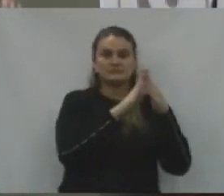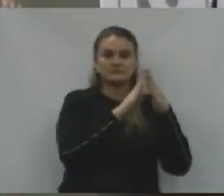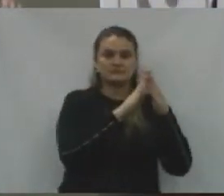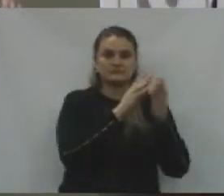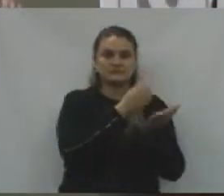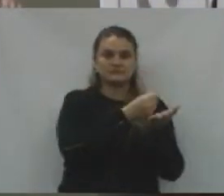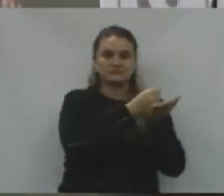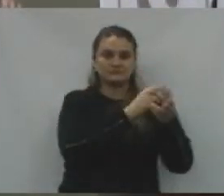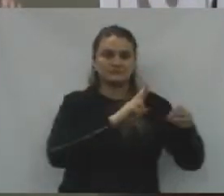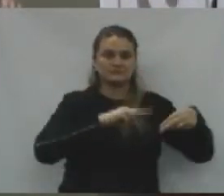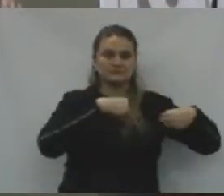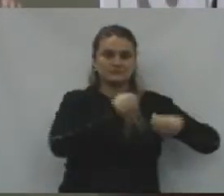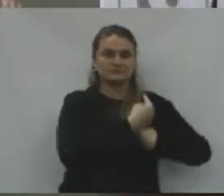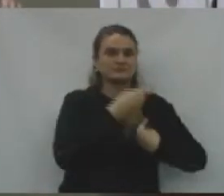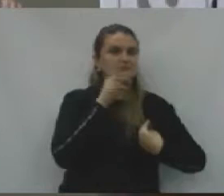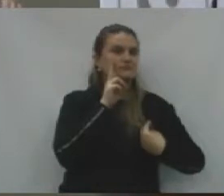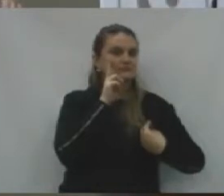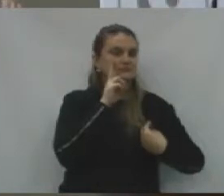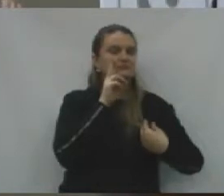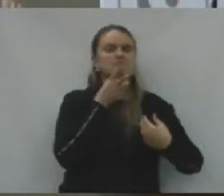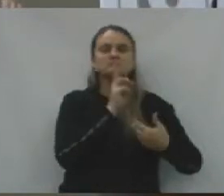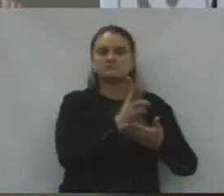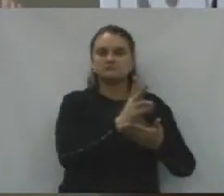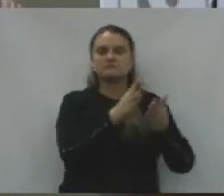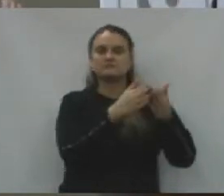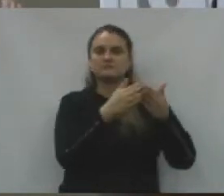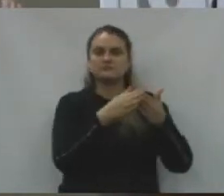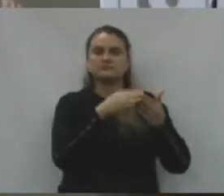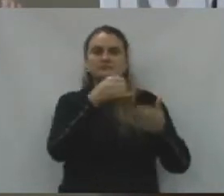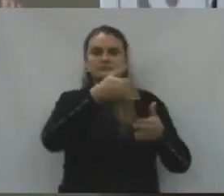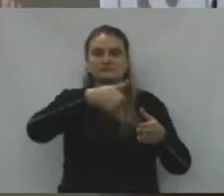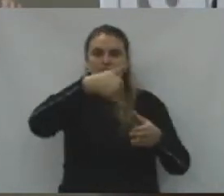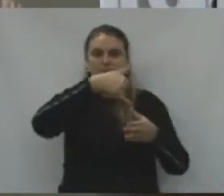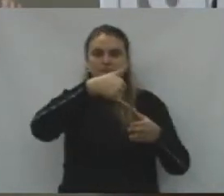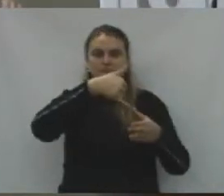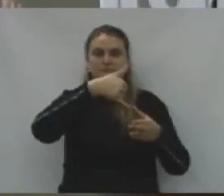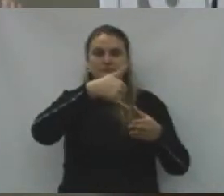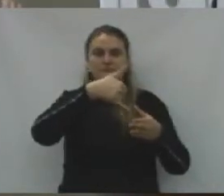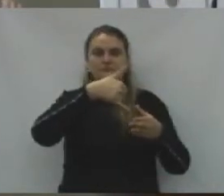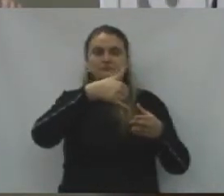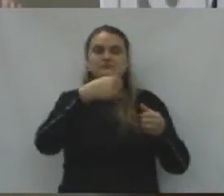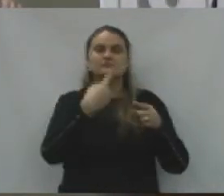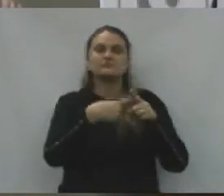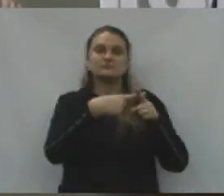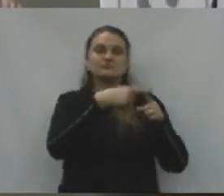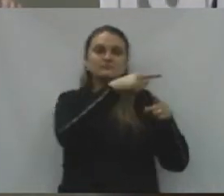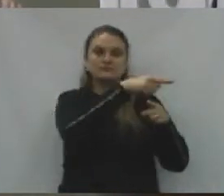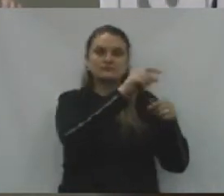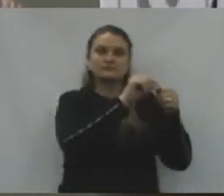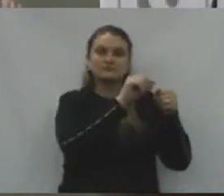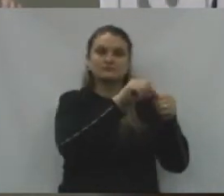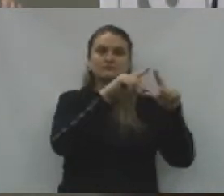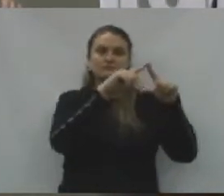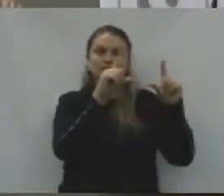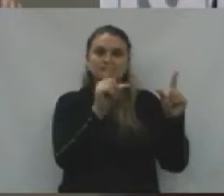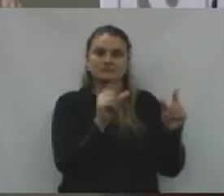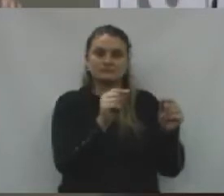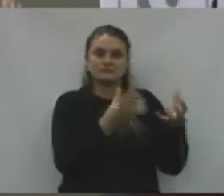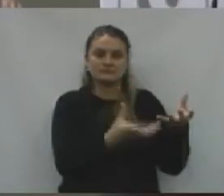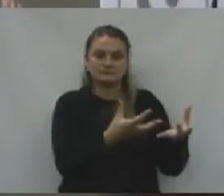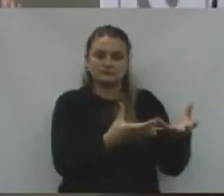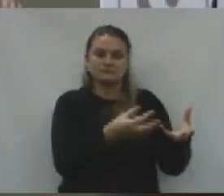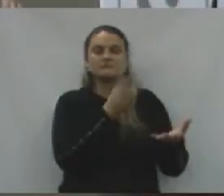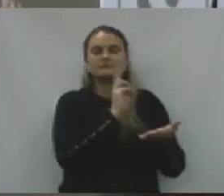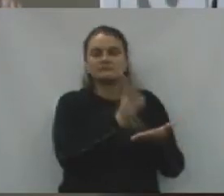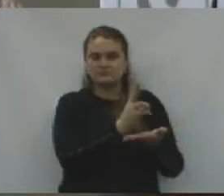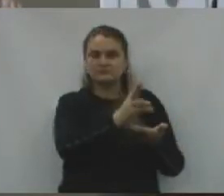Amor Fraterno sempre pede a doação de óleo de cozinha para poderem fazer lá os pastéis, para a fritura dos